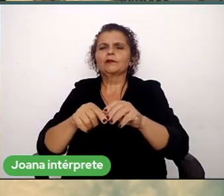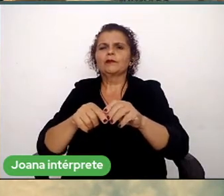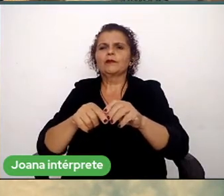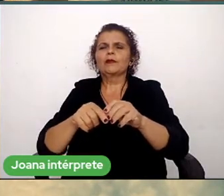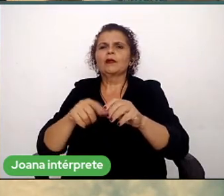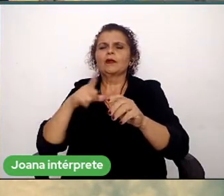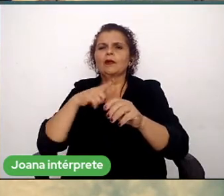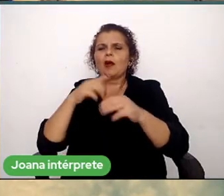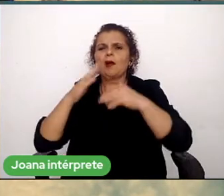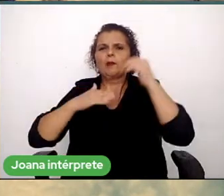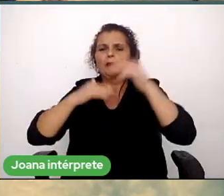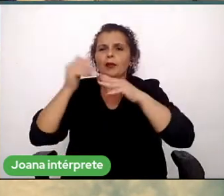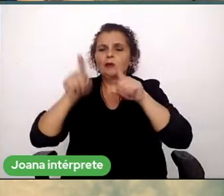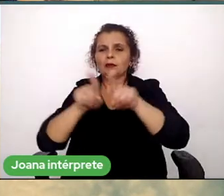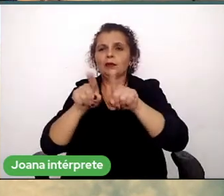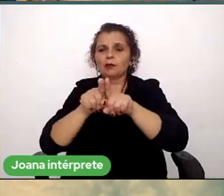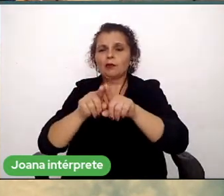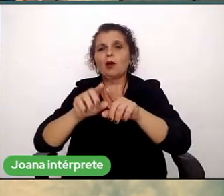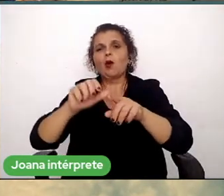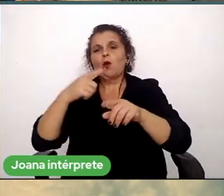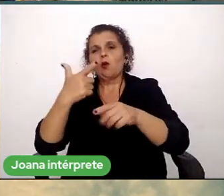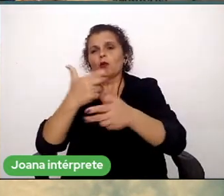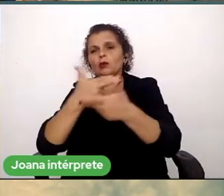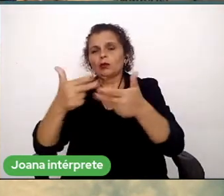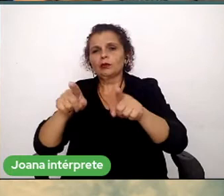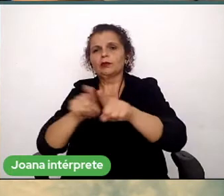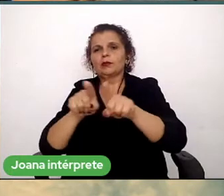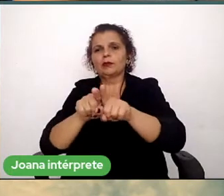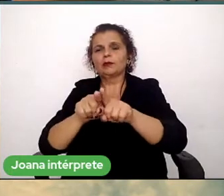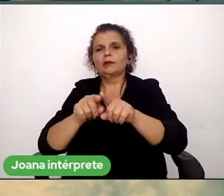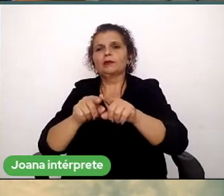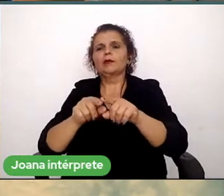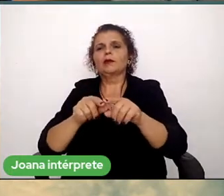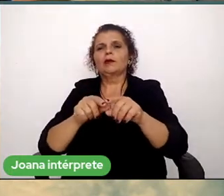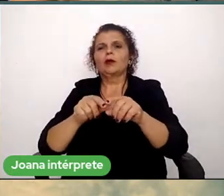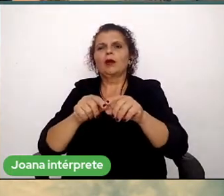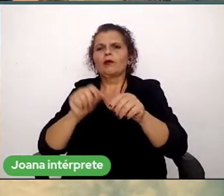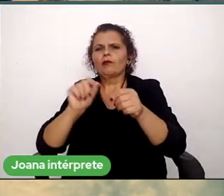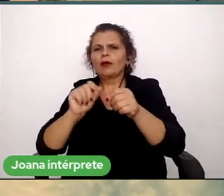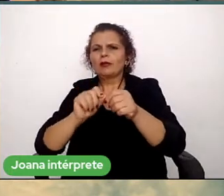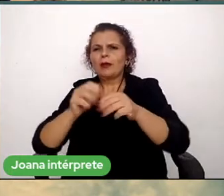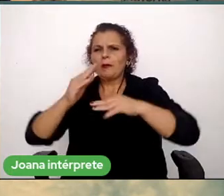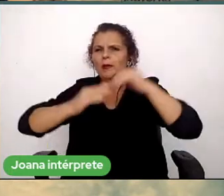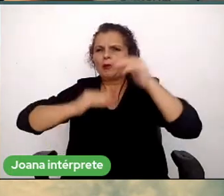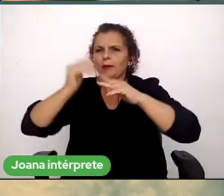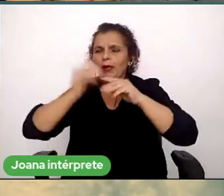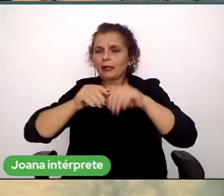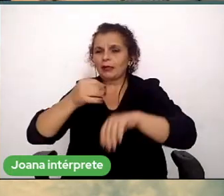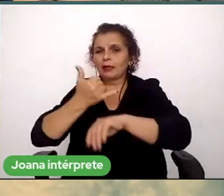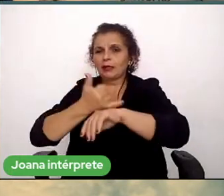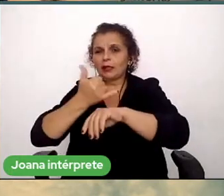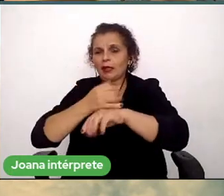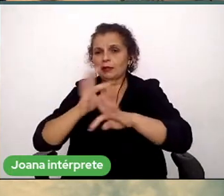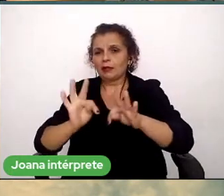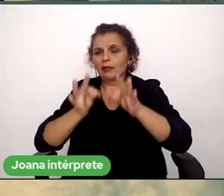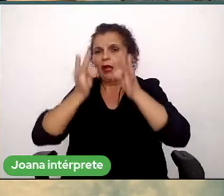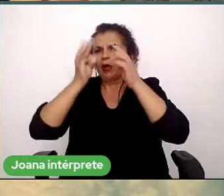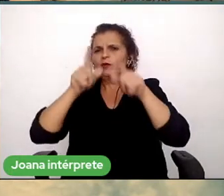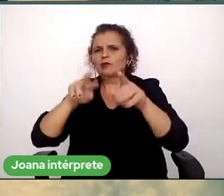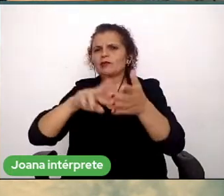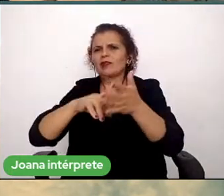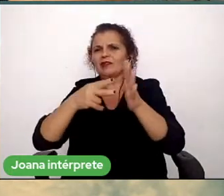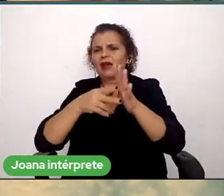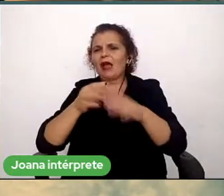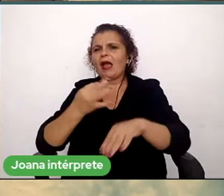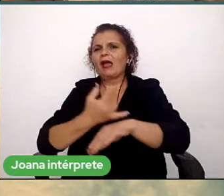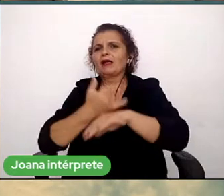algumas dessas práticas e outra ressalva que é muito importante eu gosto de fazer aqui tá Quando a gente fala que são práticas de liderança técnica não significa que a líder